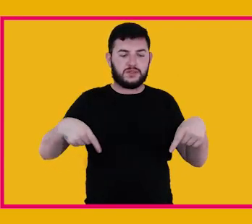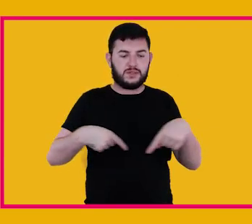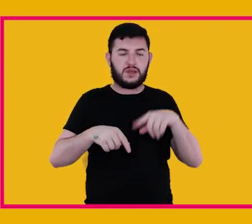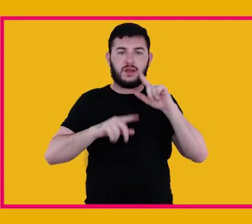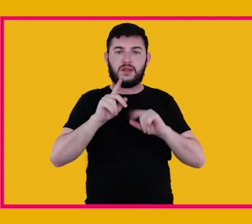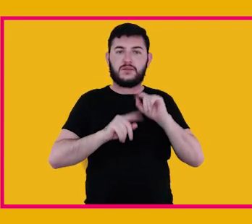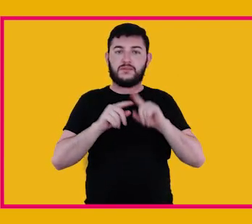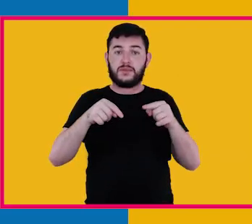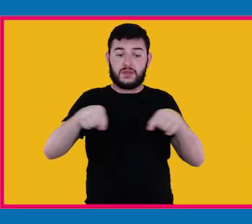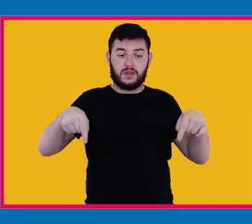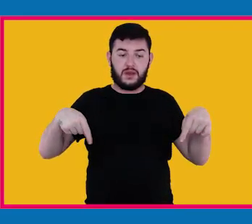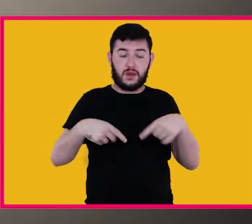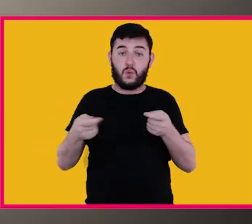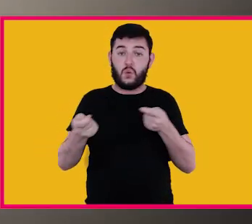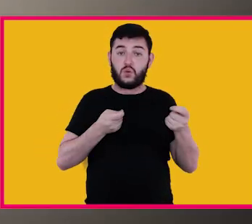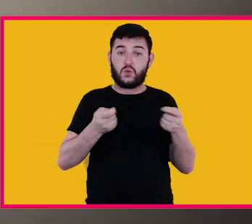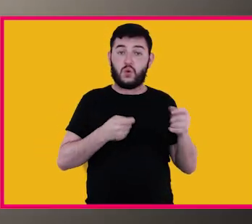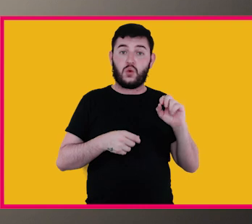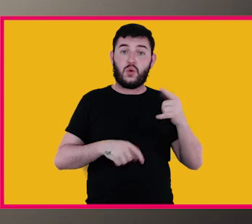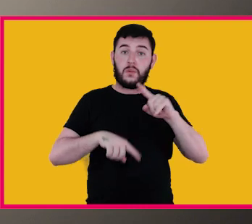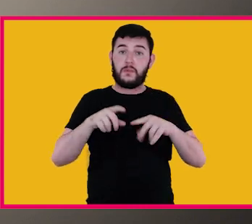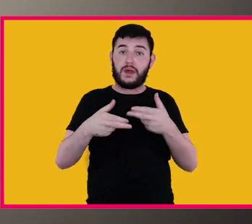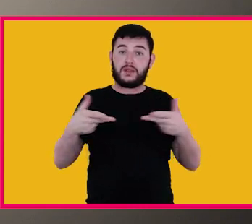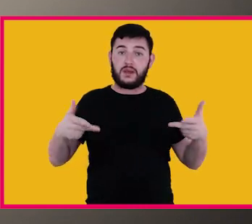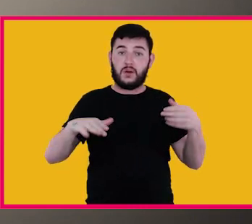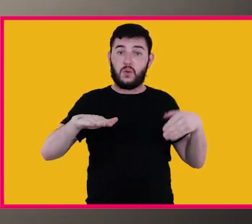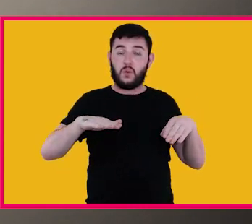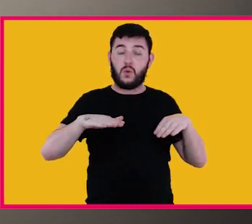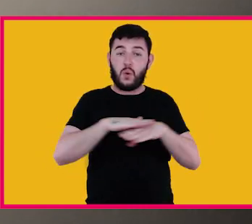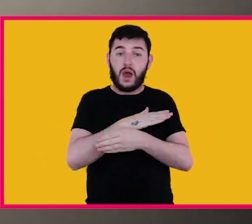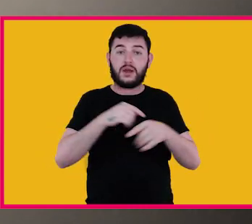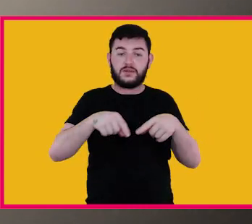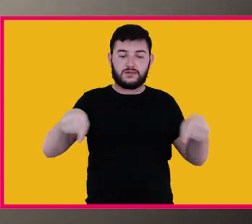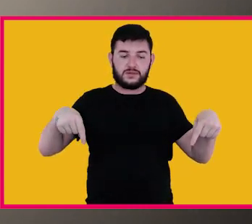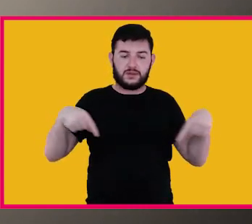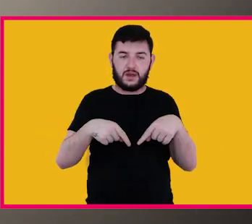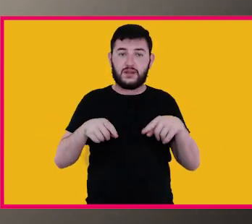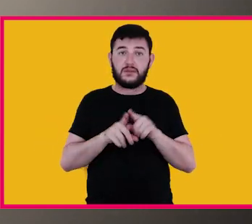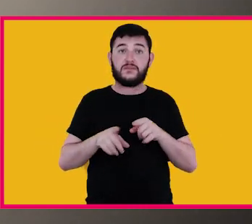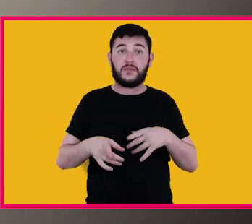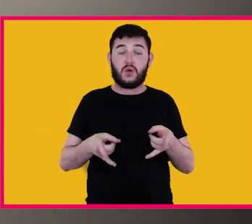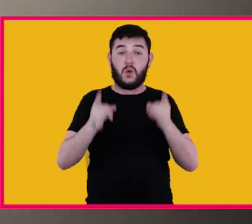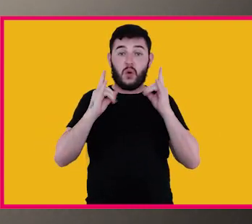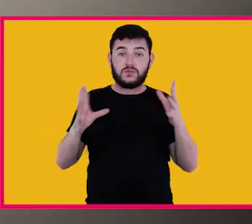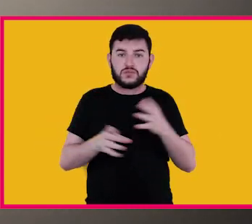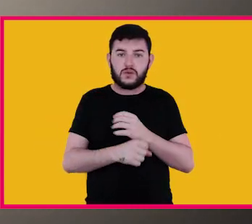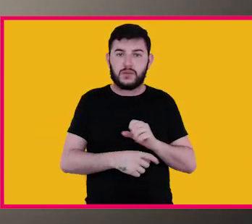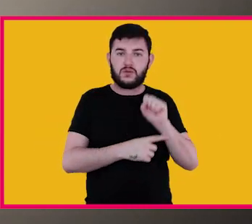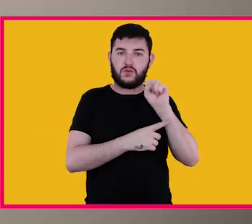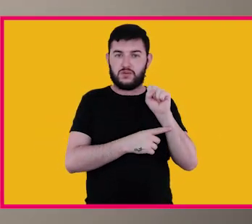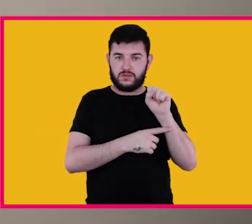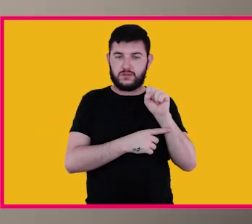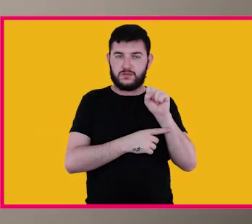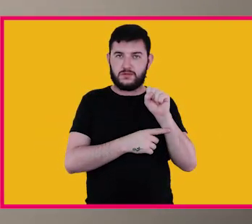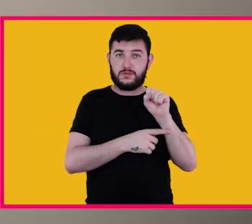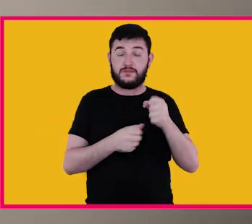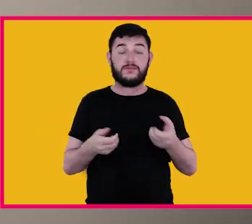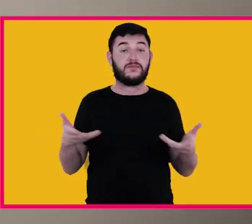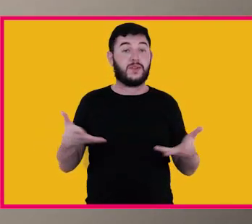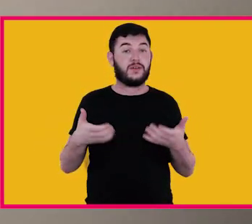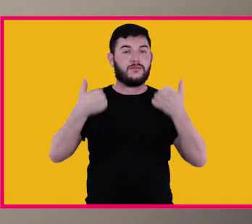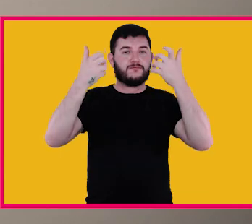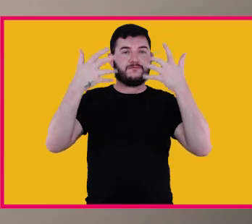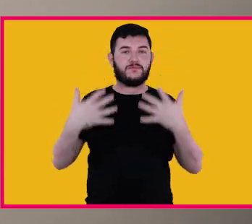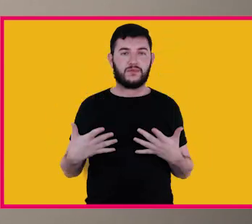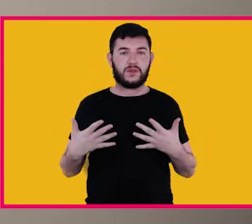de controle e depósitos. Dessa forma, concluímos a apresentação dos 8 itens que compõem os módulos eletivos edificados. Então agora, vamos